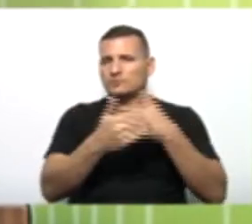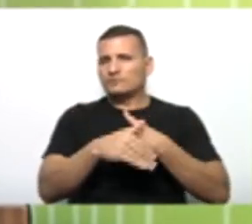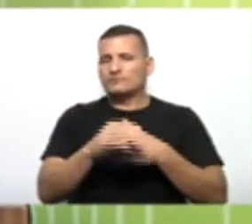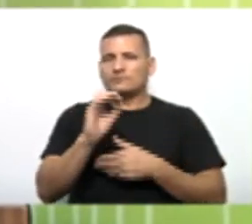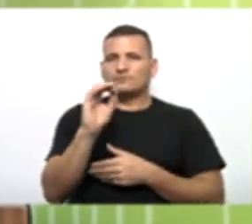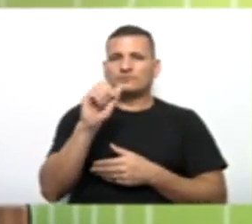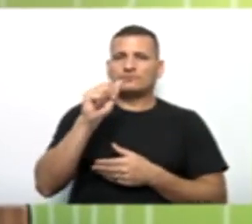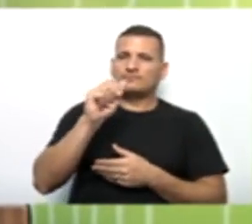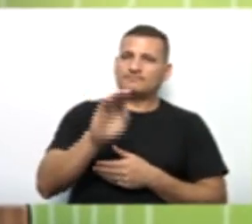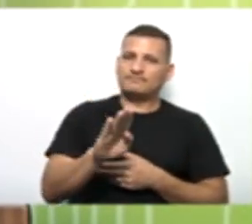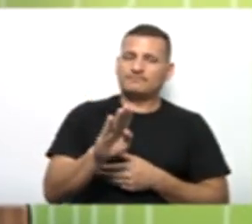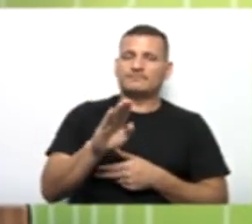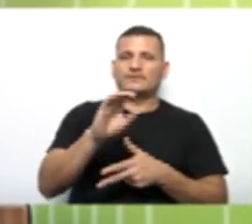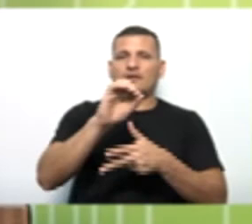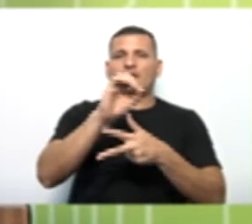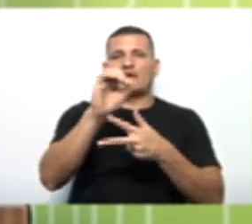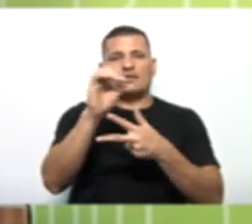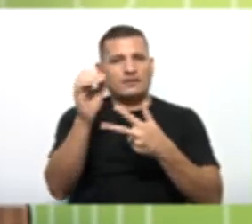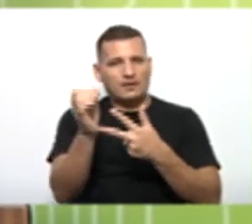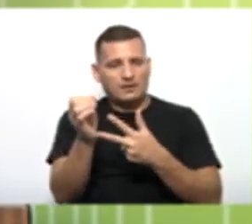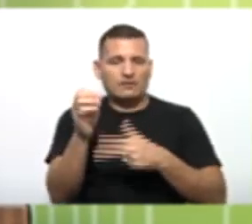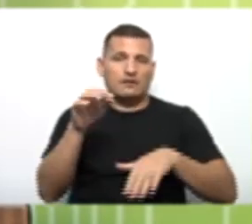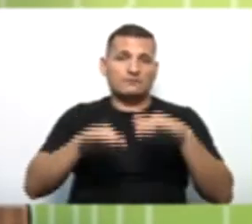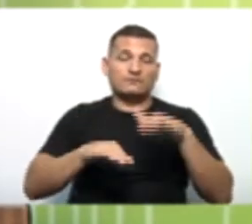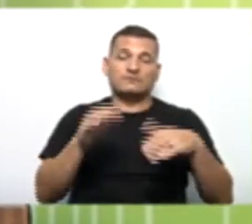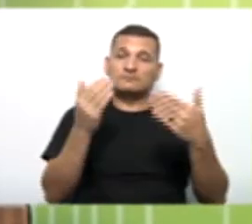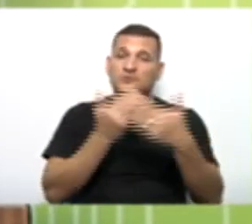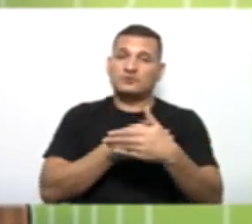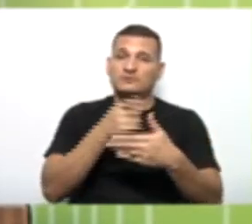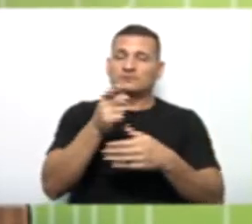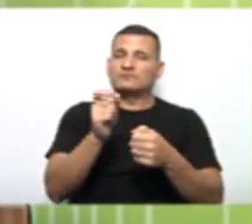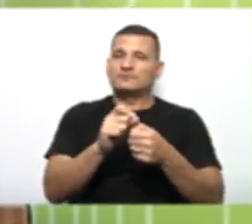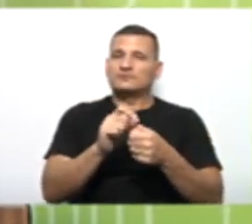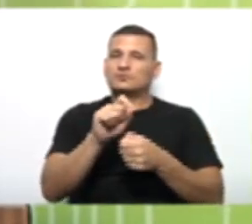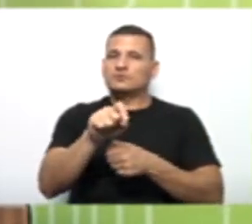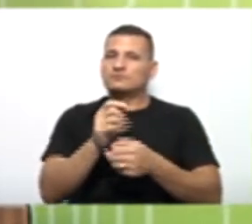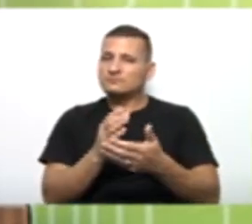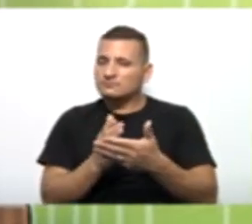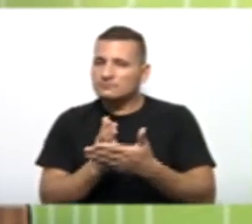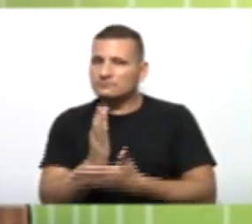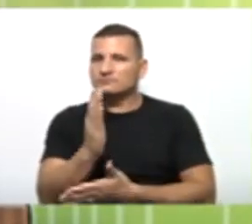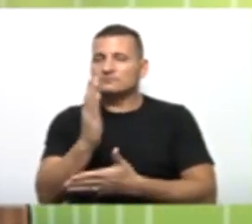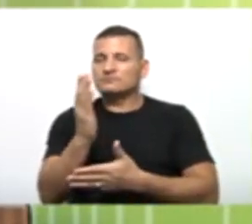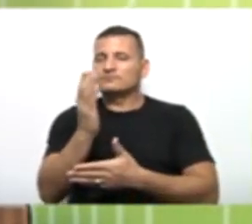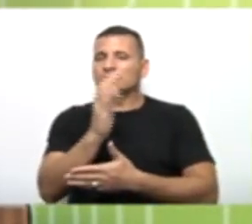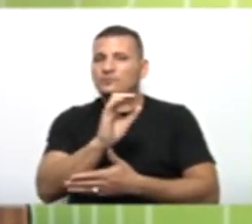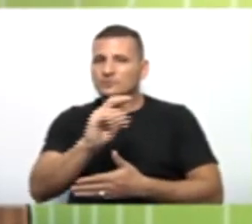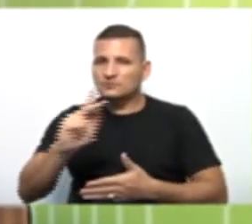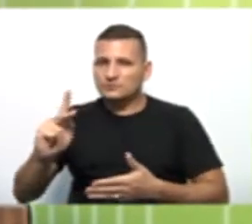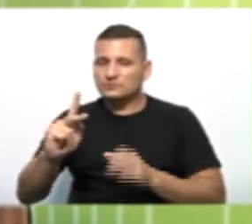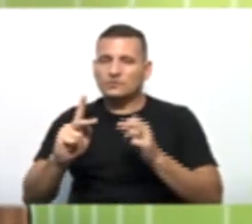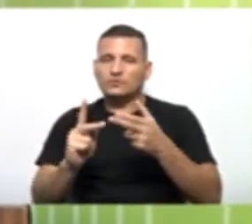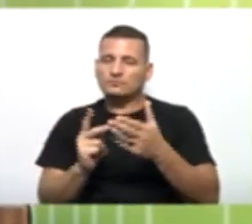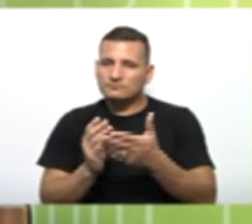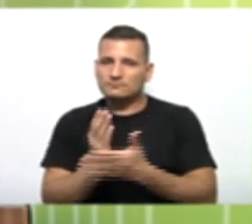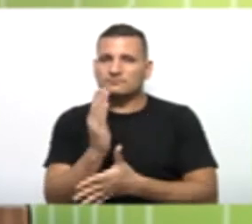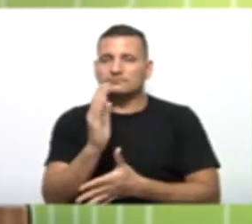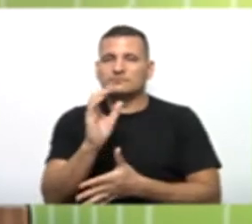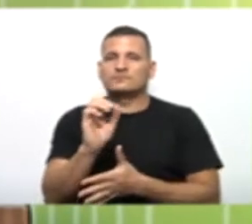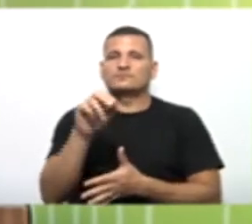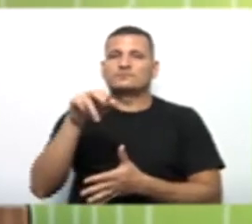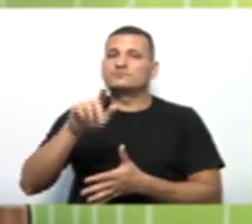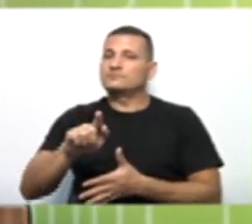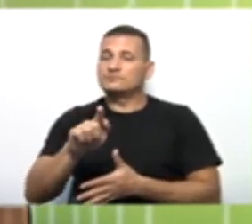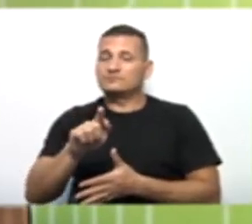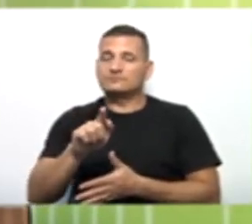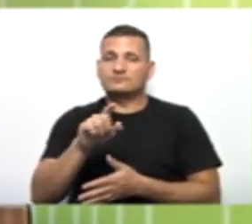prova da oab a prova do enem às vezes até a prova que você vai fazer para entrar numa cooperativo para entrar numa eng ela leva